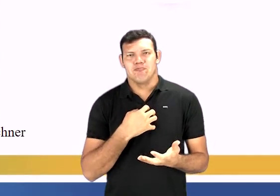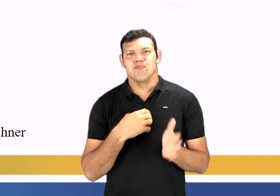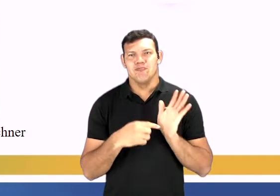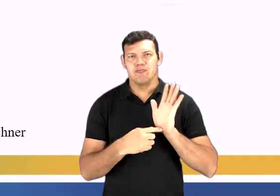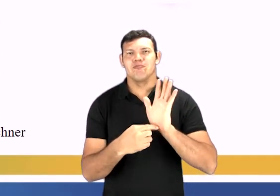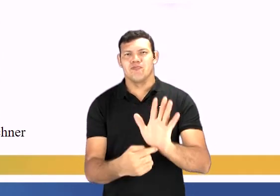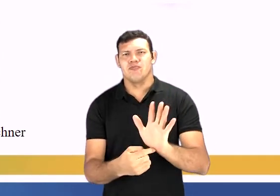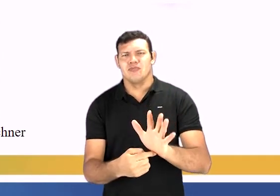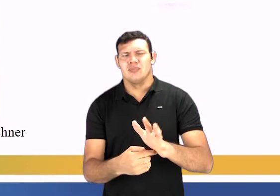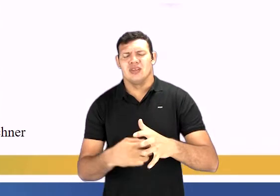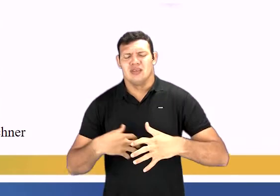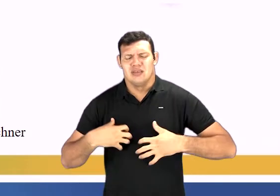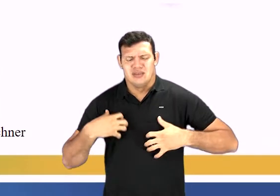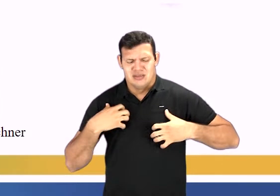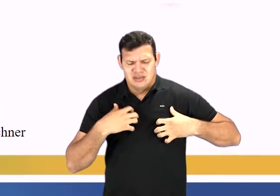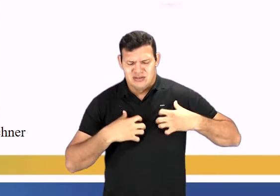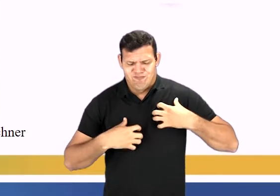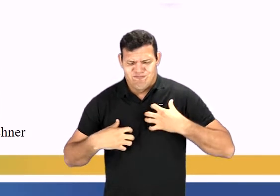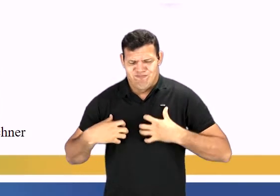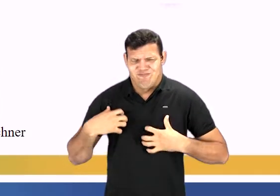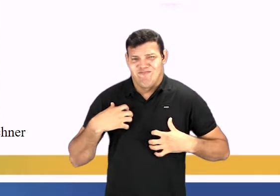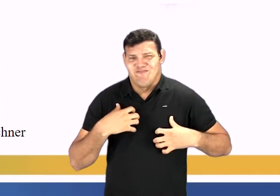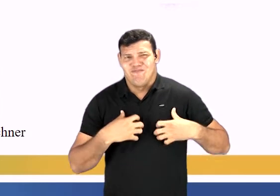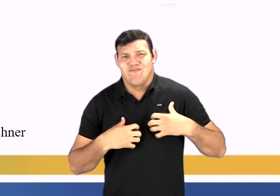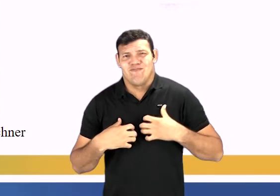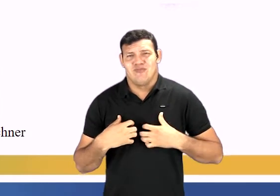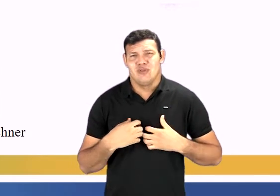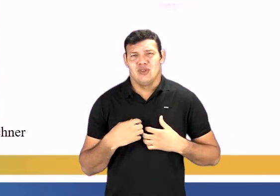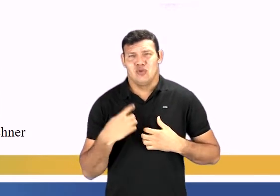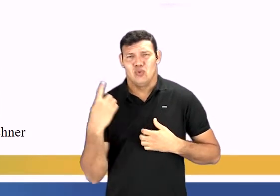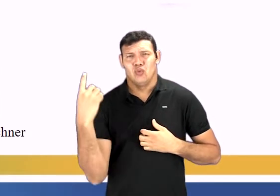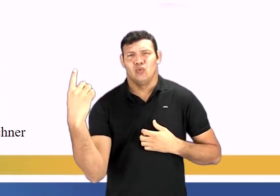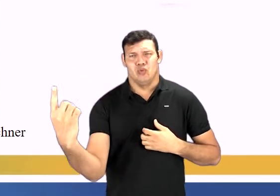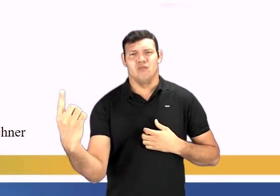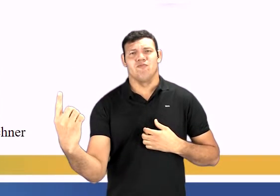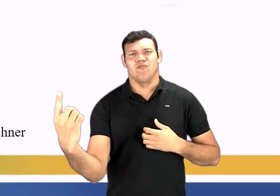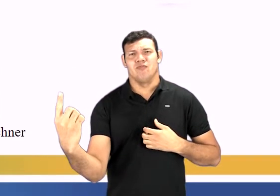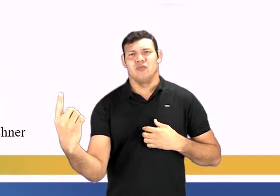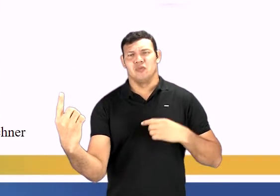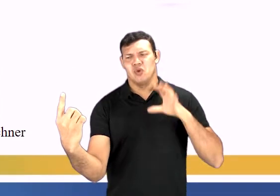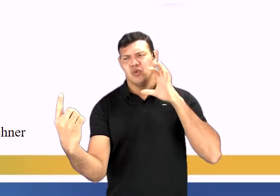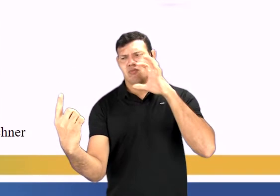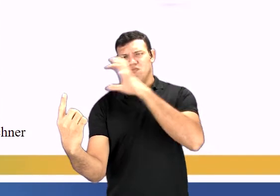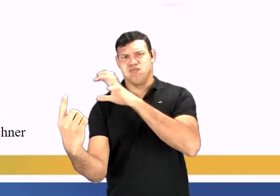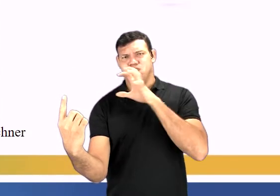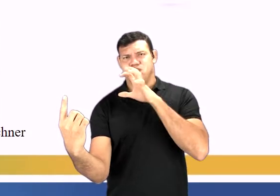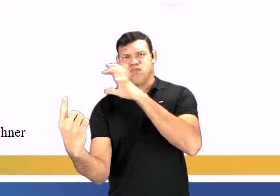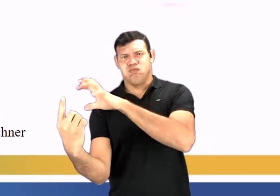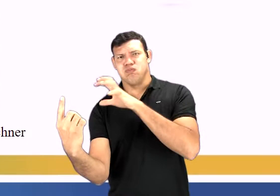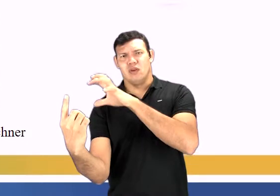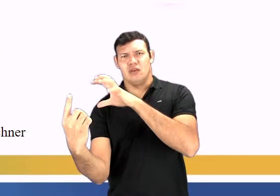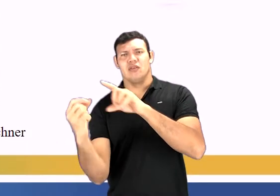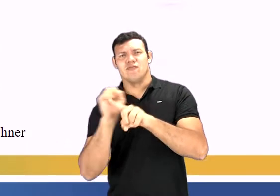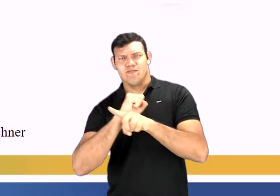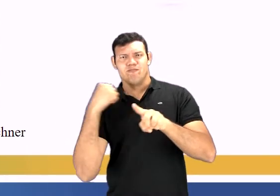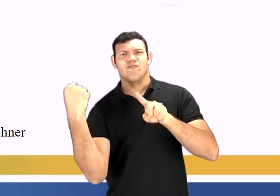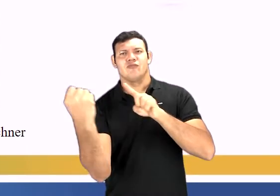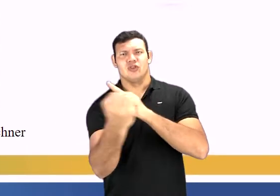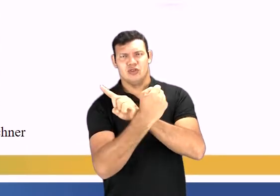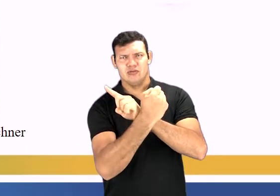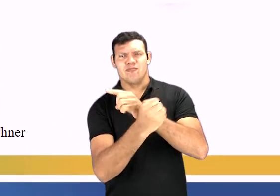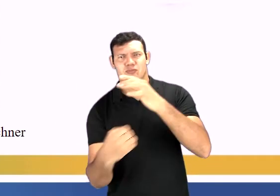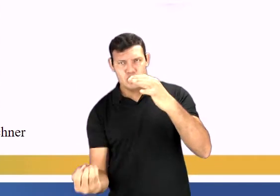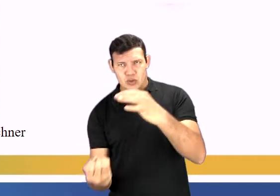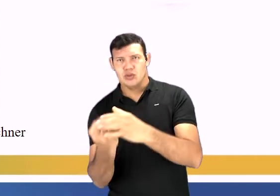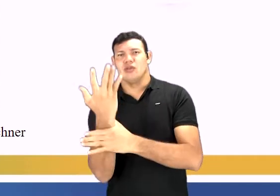angústia existencialista do indivíduo alienado, fruto da sociedade moderna